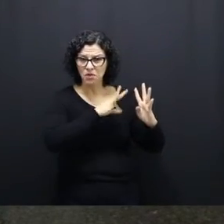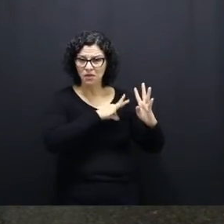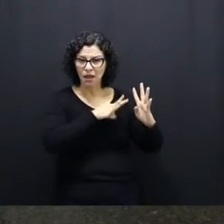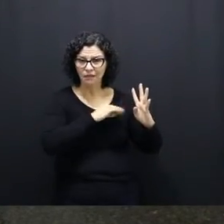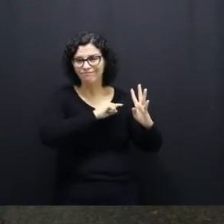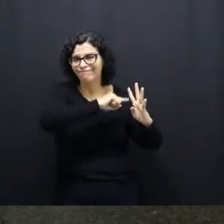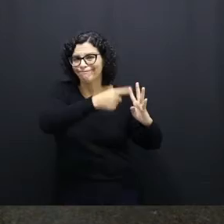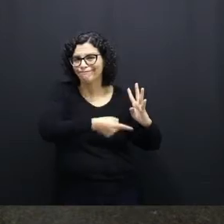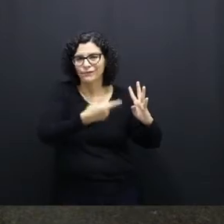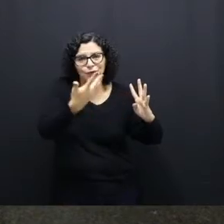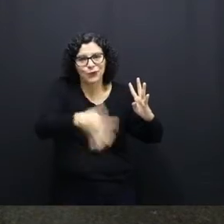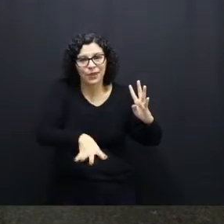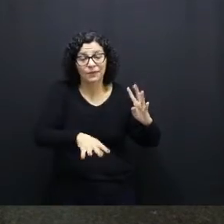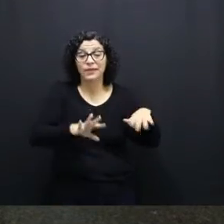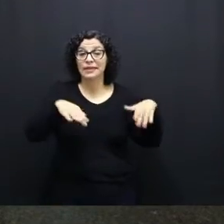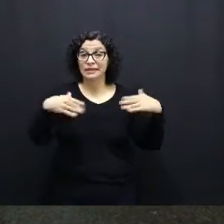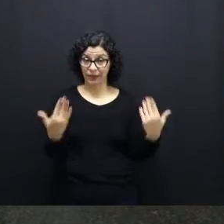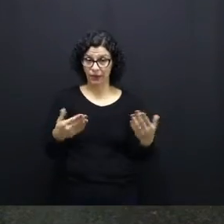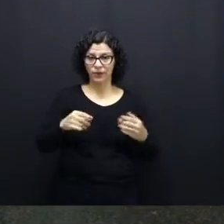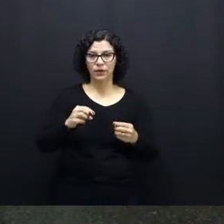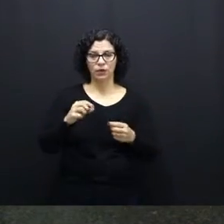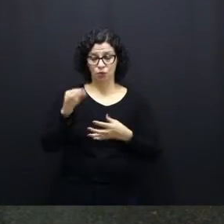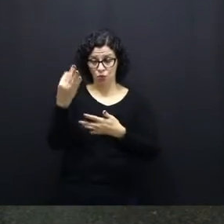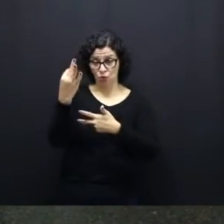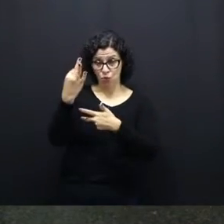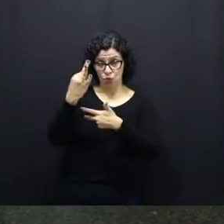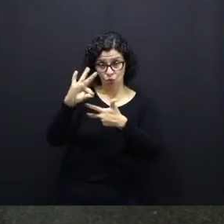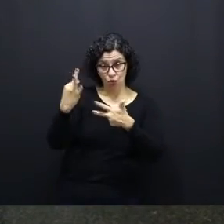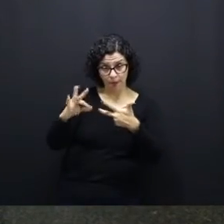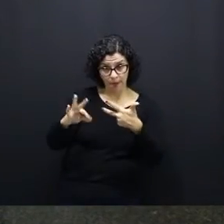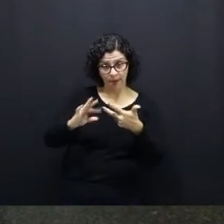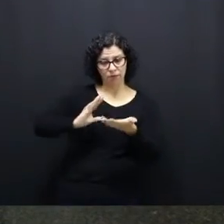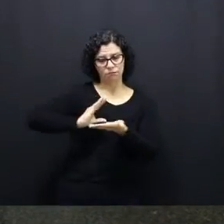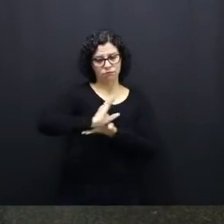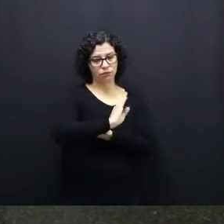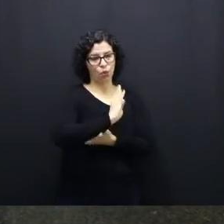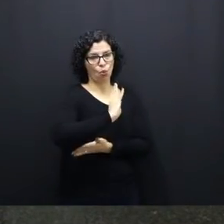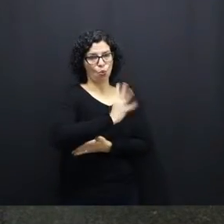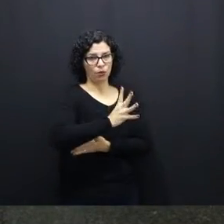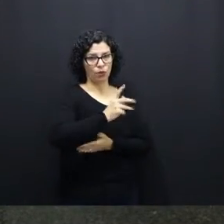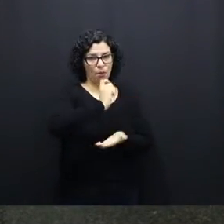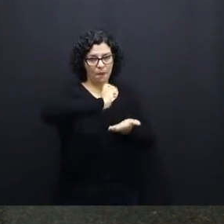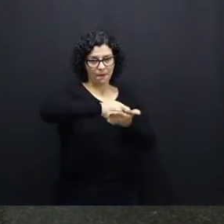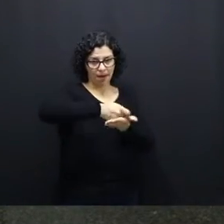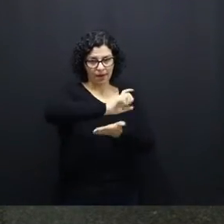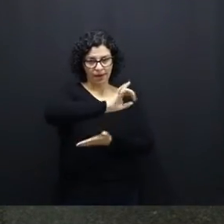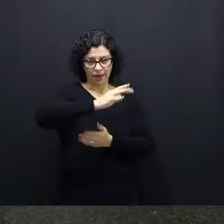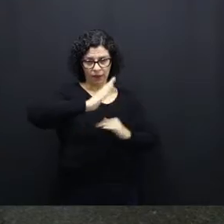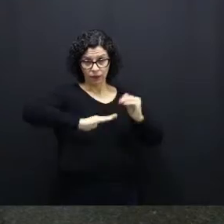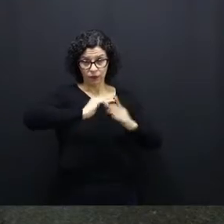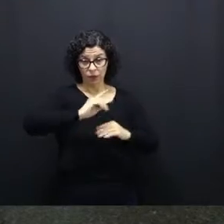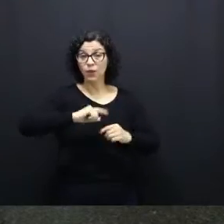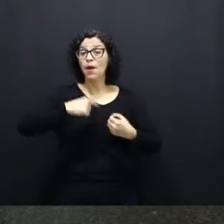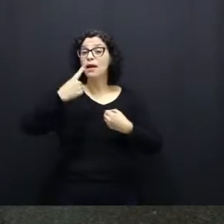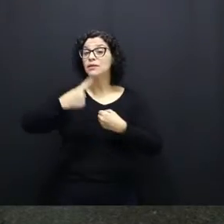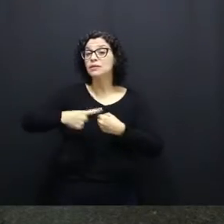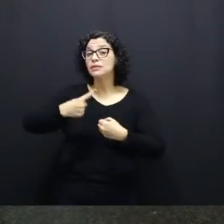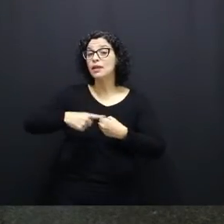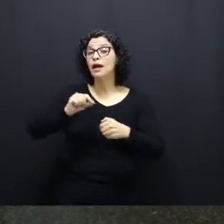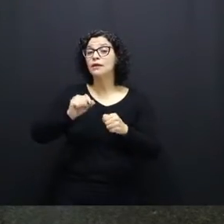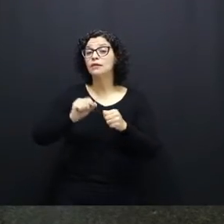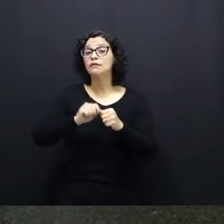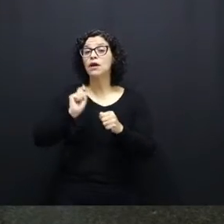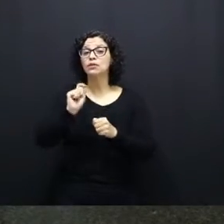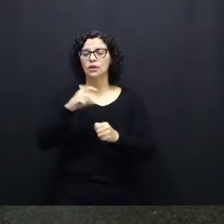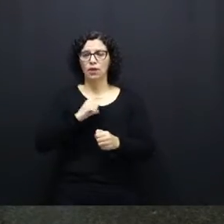municípios estão fazendo o que além o Ministério da Educação tem feito o aporte lá de quatro mil reais os municípios tem dado uma